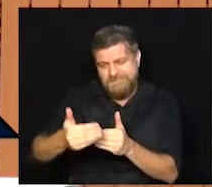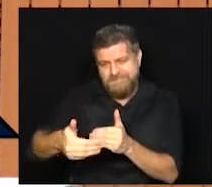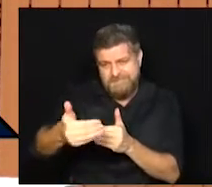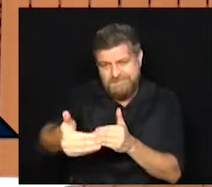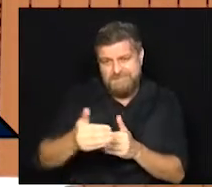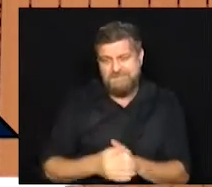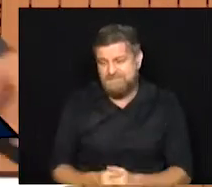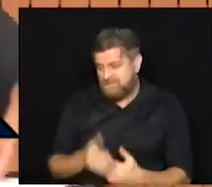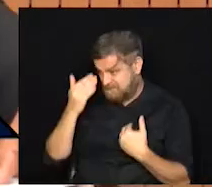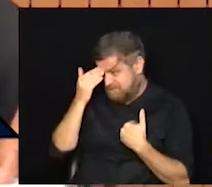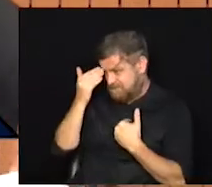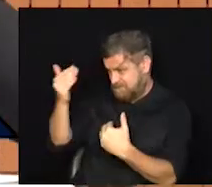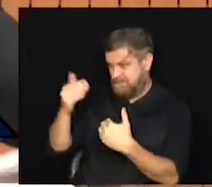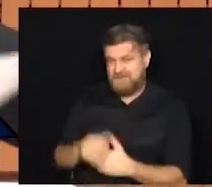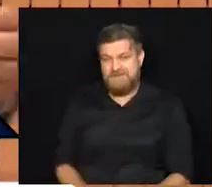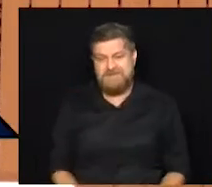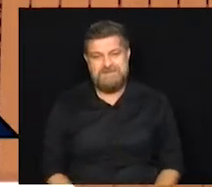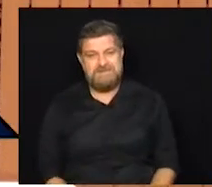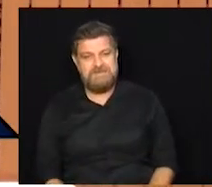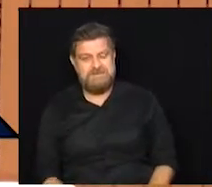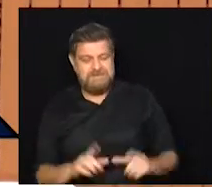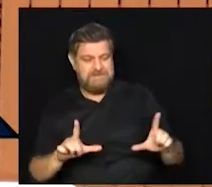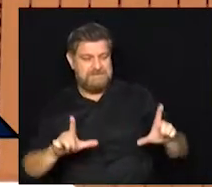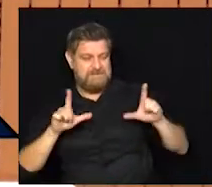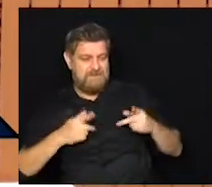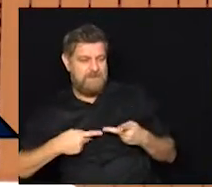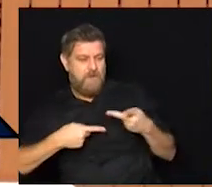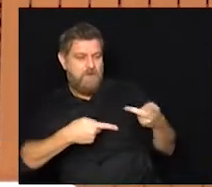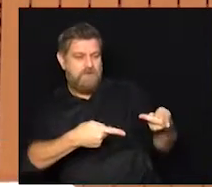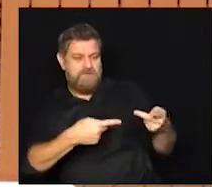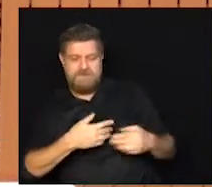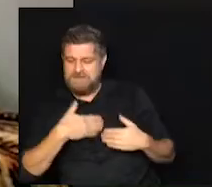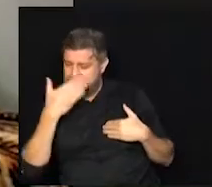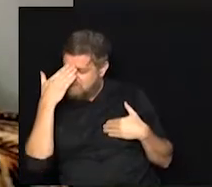Priscila. Tudo de bom. Eu que agradeço o convite. Muito obrigada.